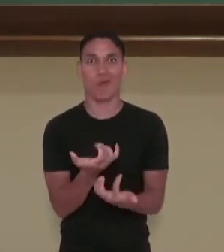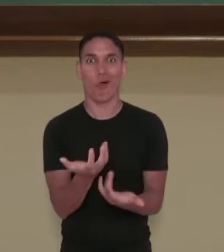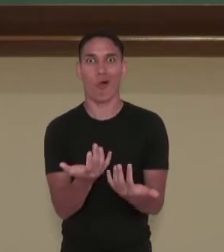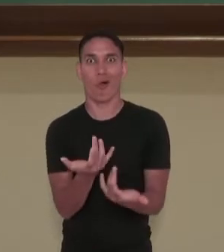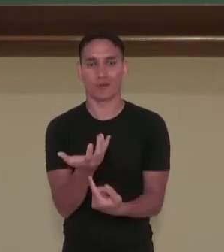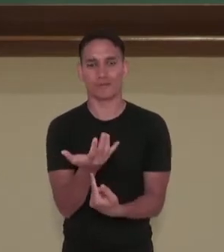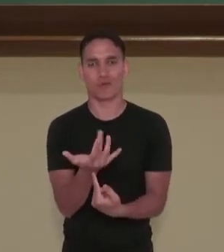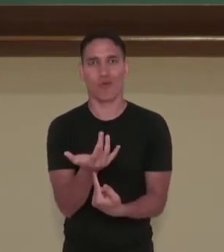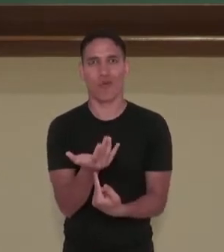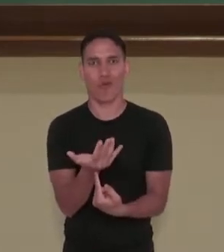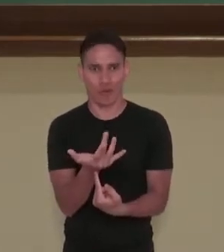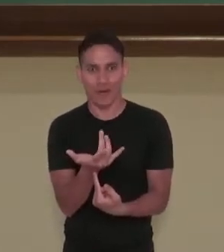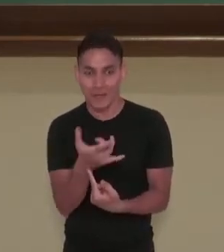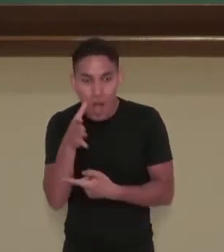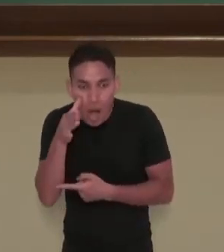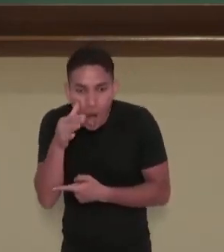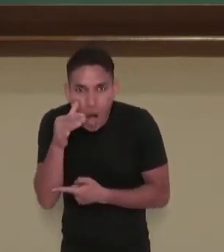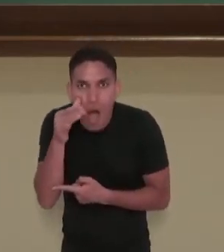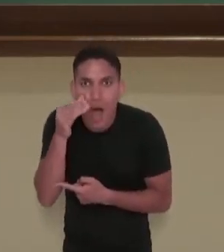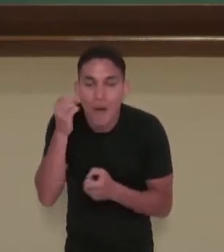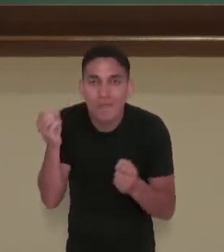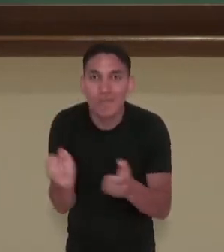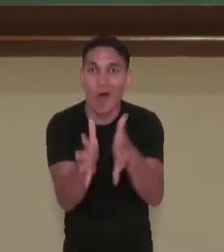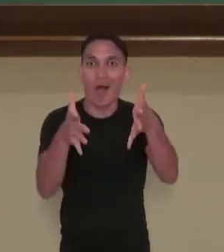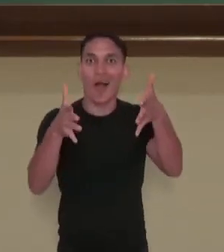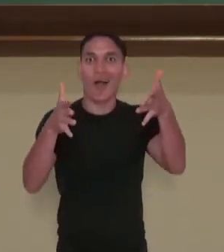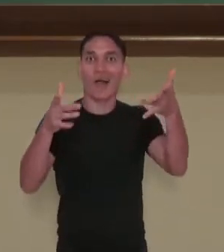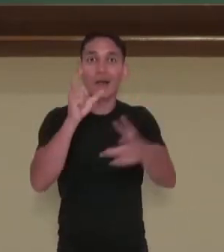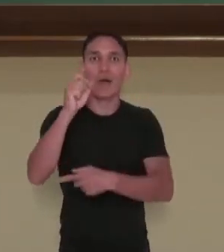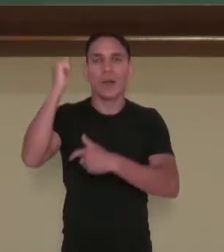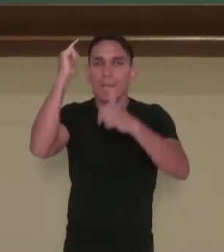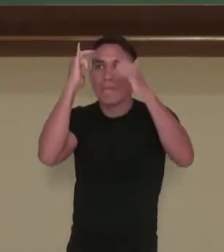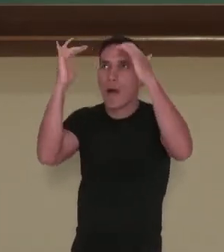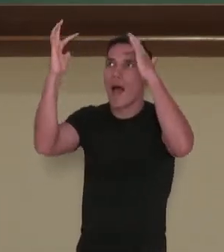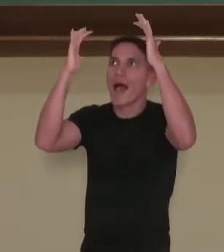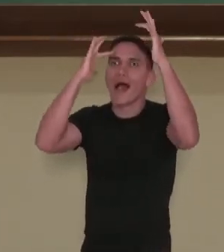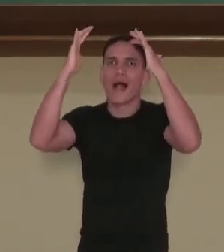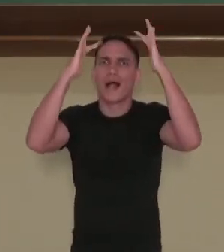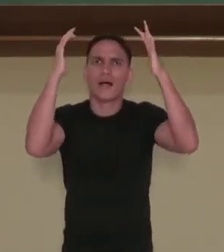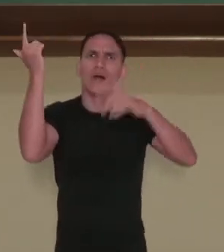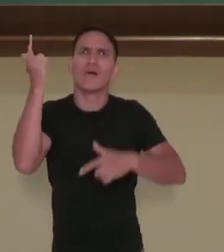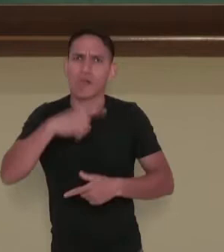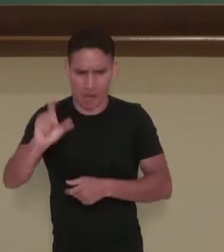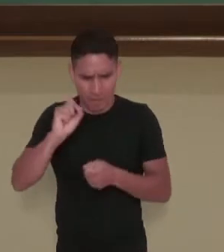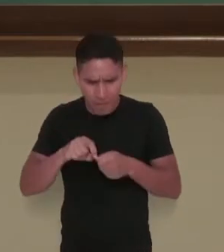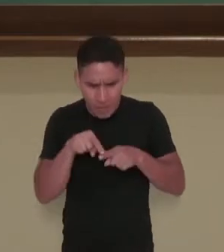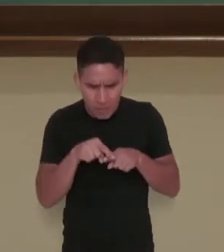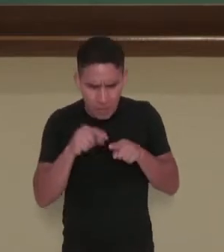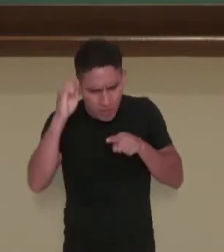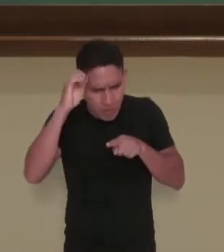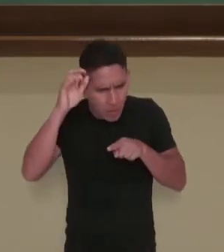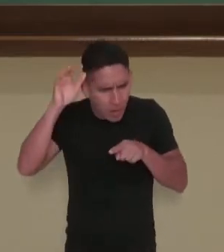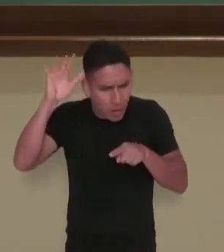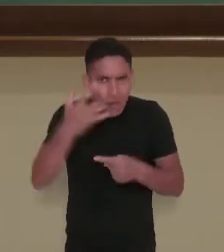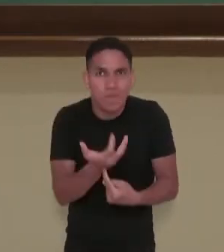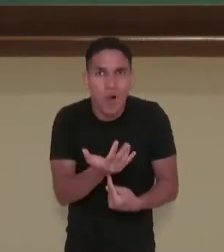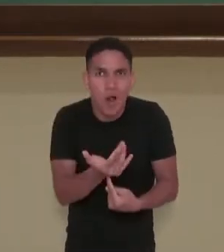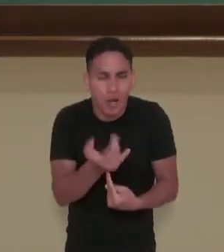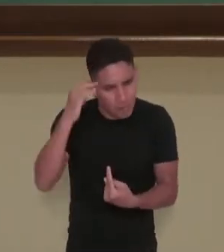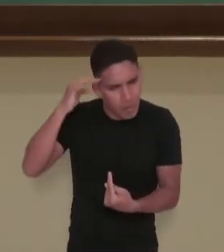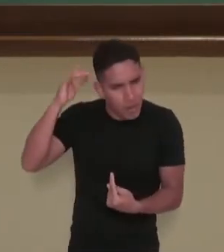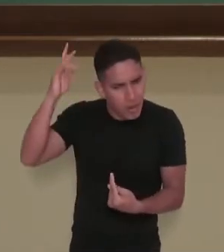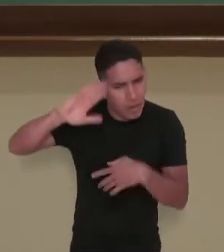a curiosidade e, de repente, o que ele imaginou que pudesse fazer dali em diante com